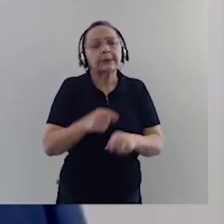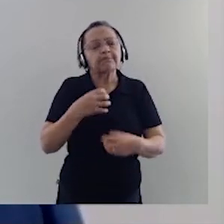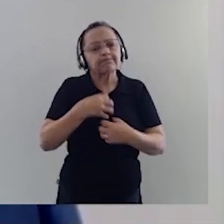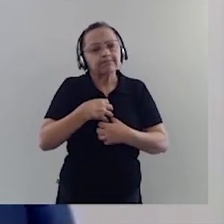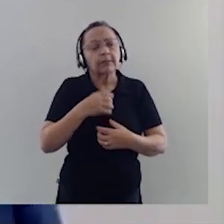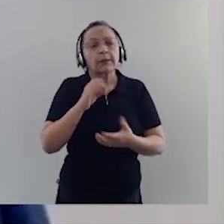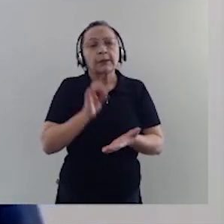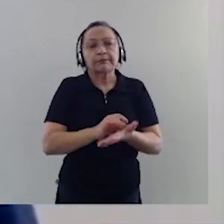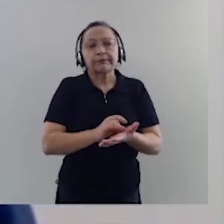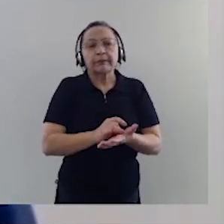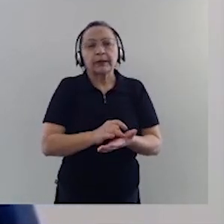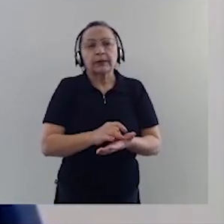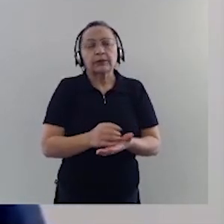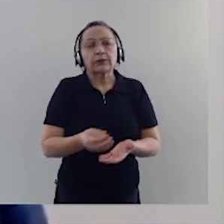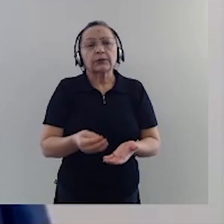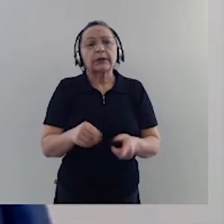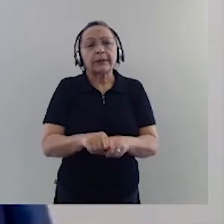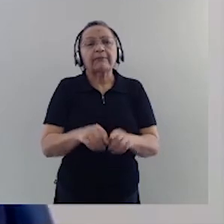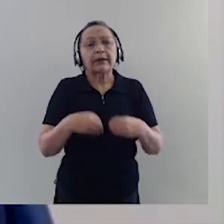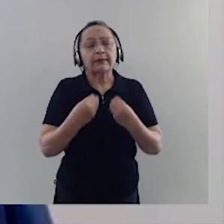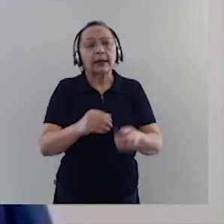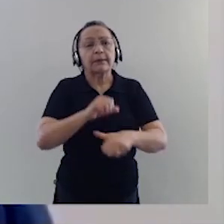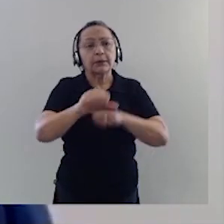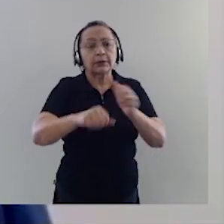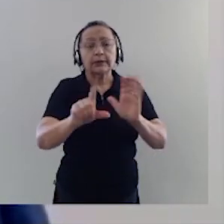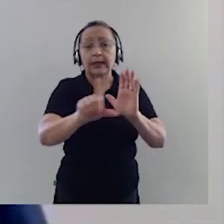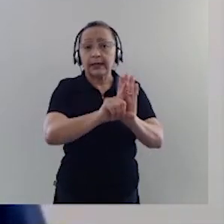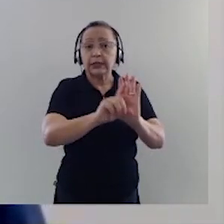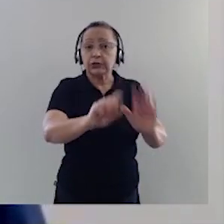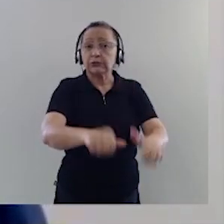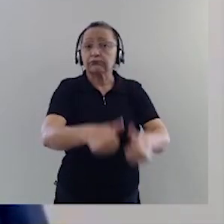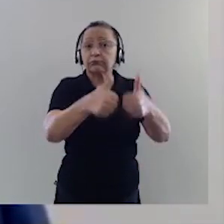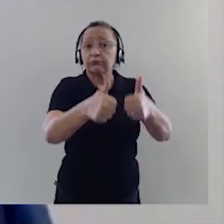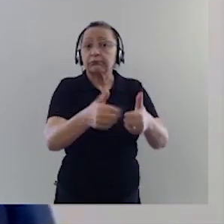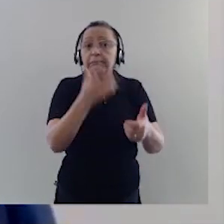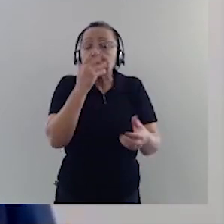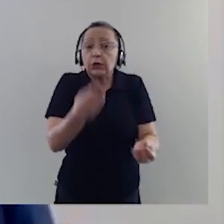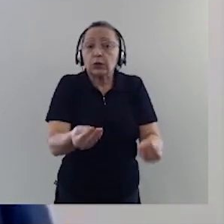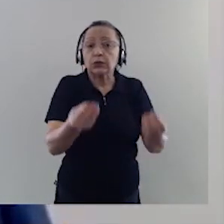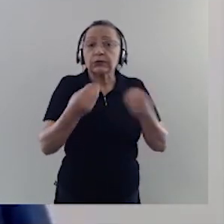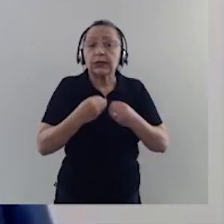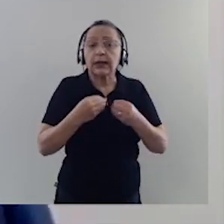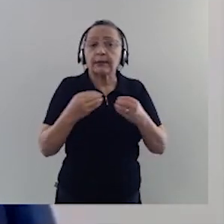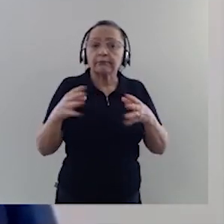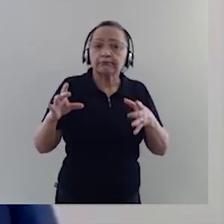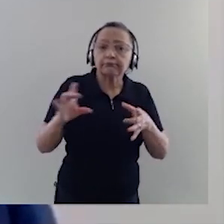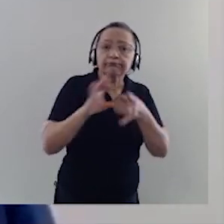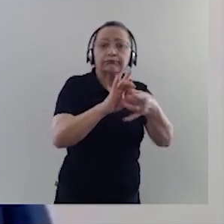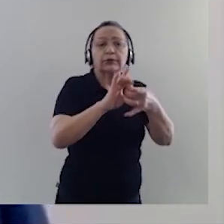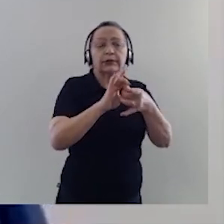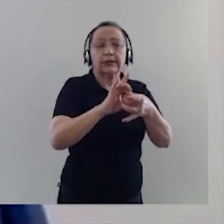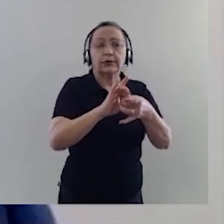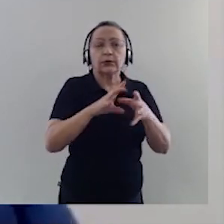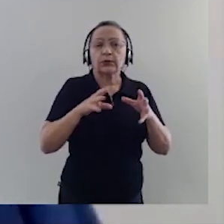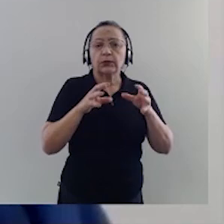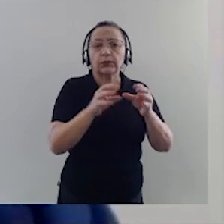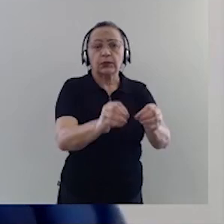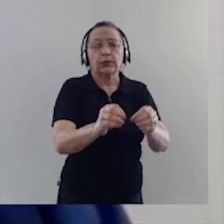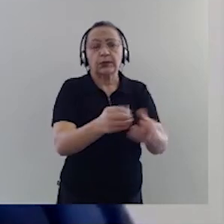colocaria, essa modificação da lei de recuperação, nos colocaria alinhados com todas